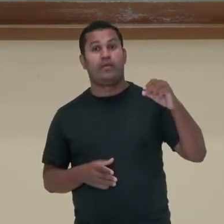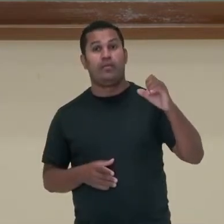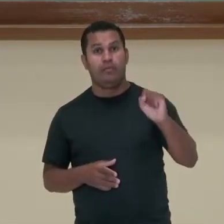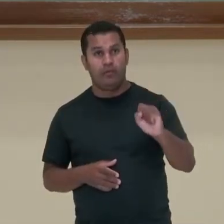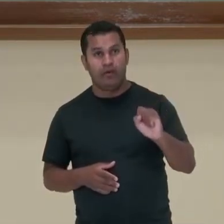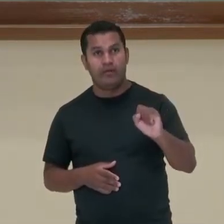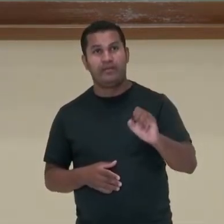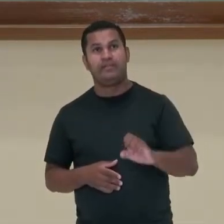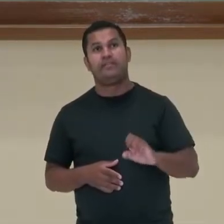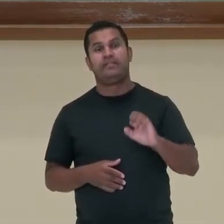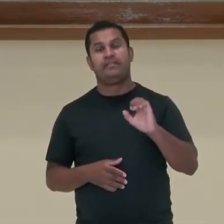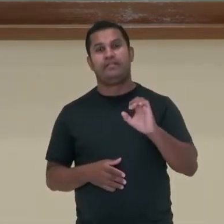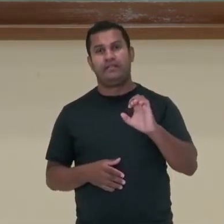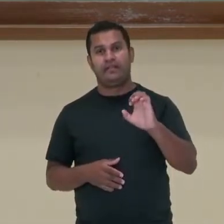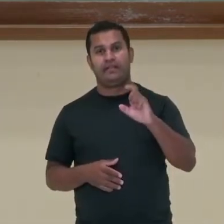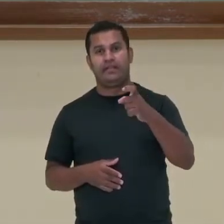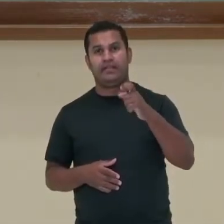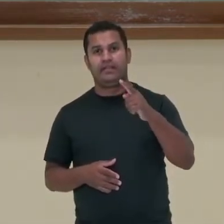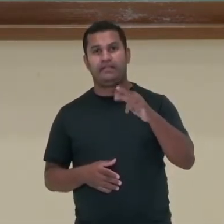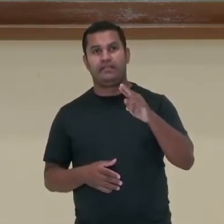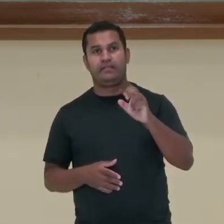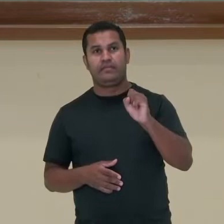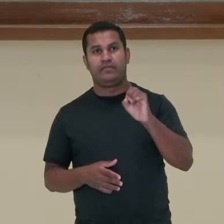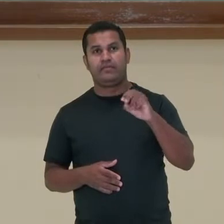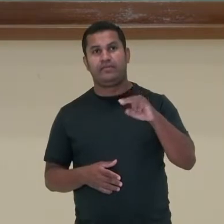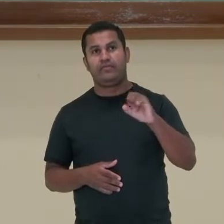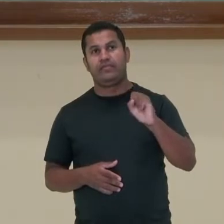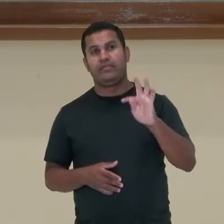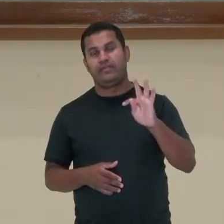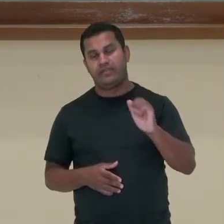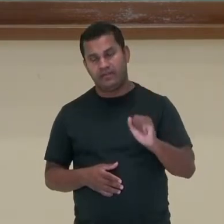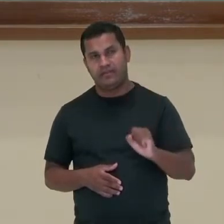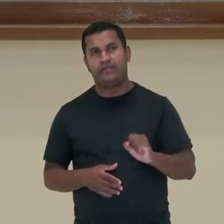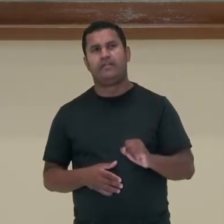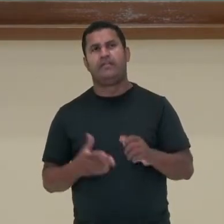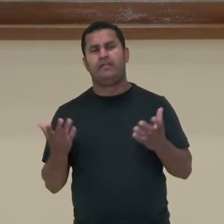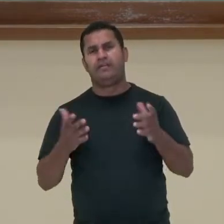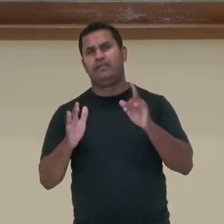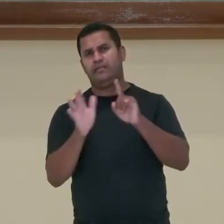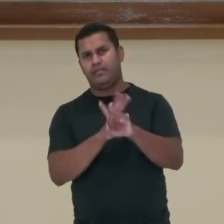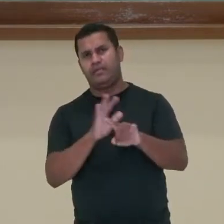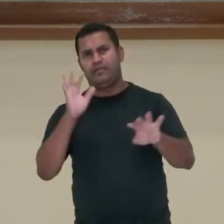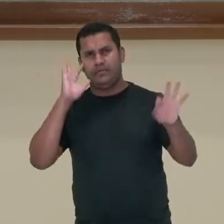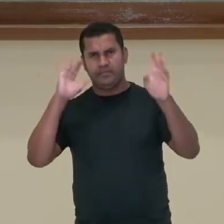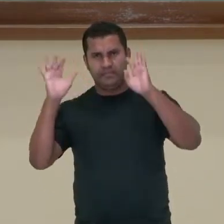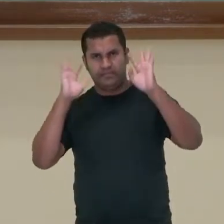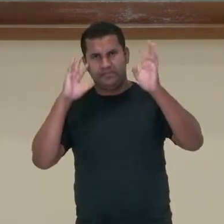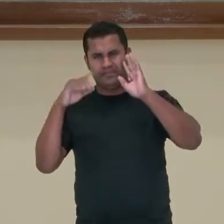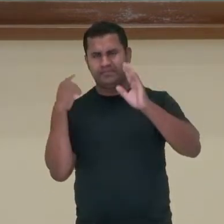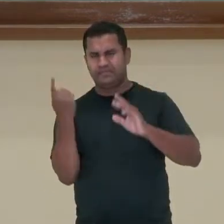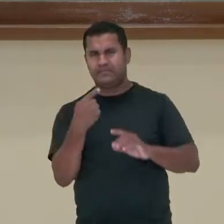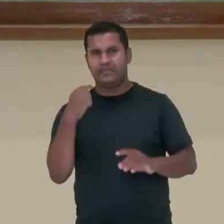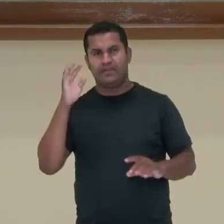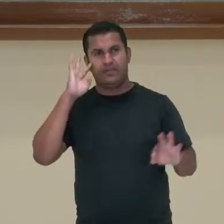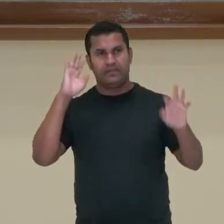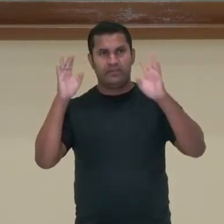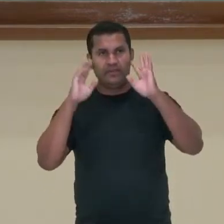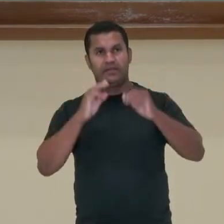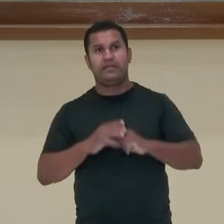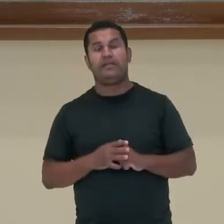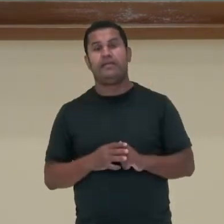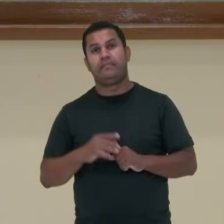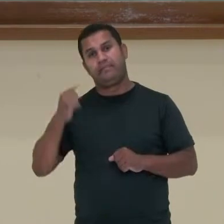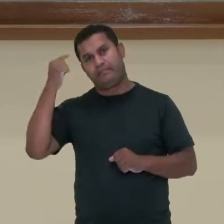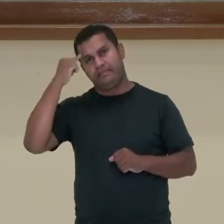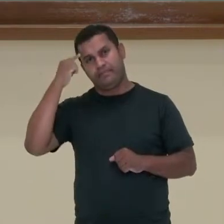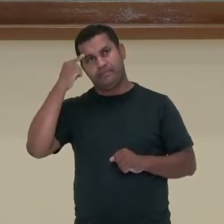nesse momento. Então vamos fazer um foco na nossa aula, vamos fazer duas perguntinhas só para a gente entrar bem dentro desse assunto mesmo. Pergunta